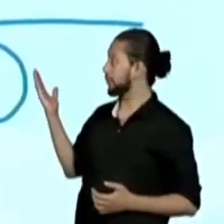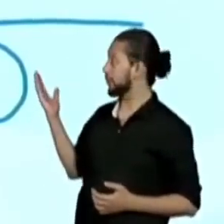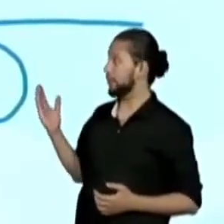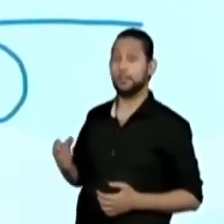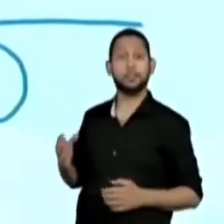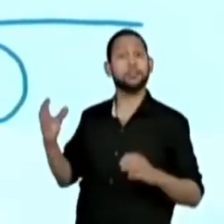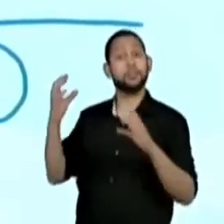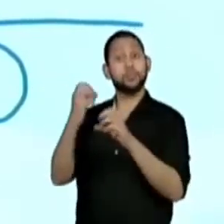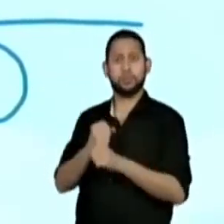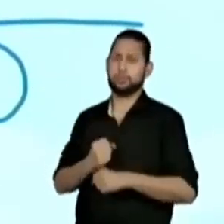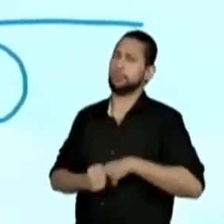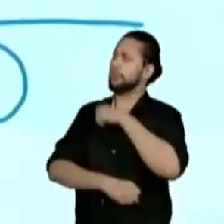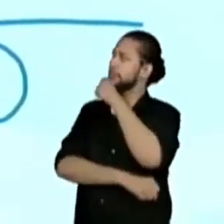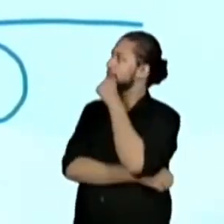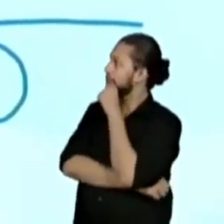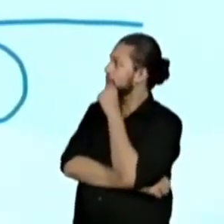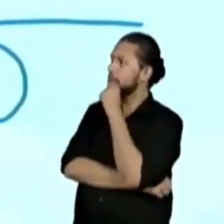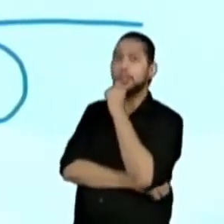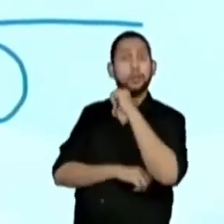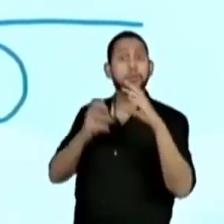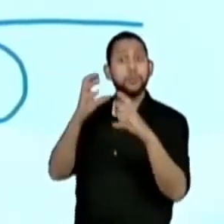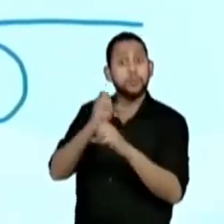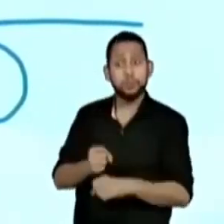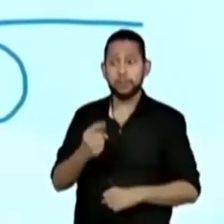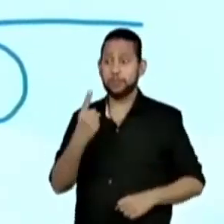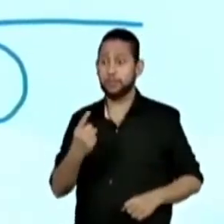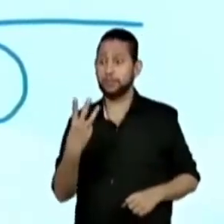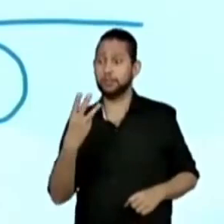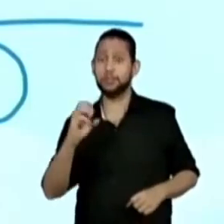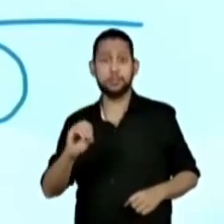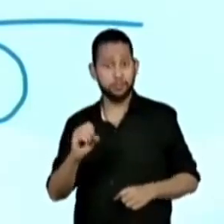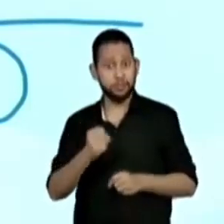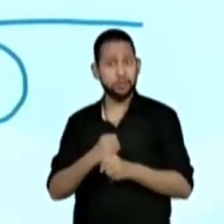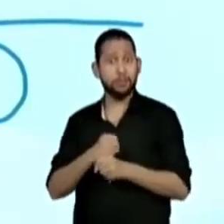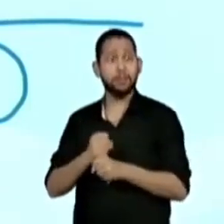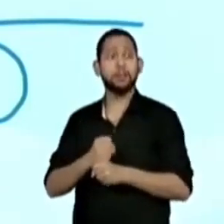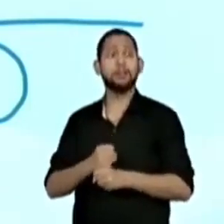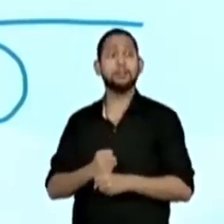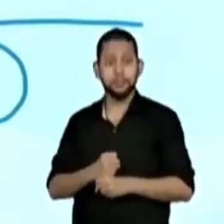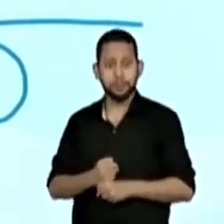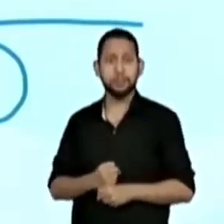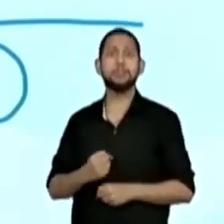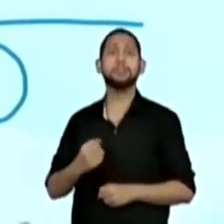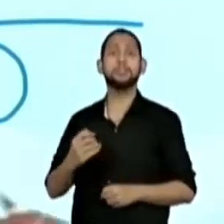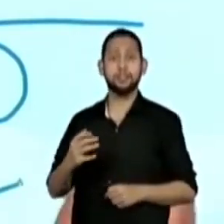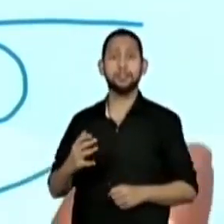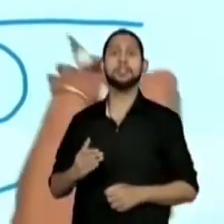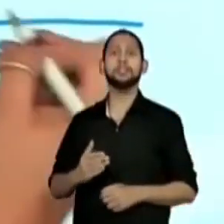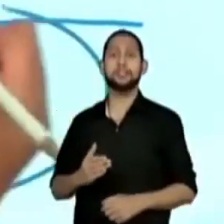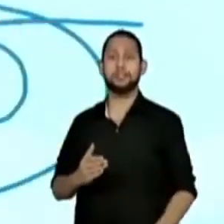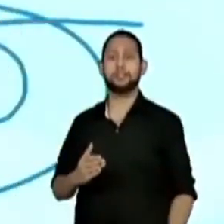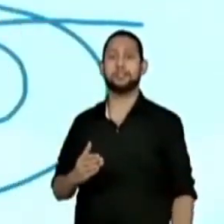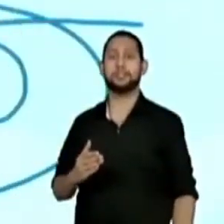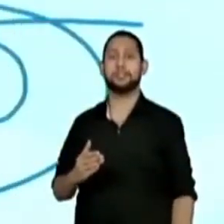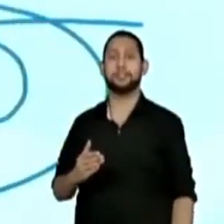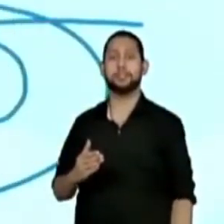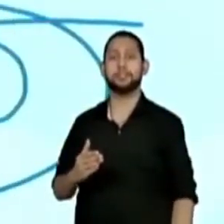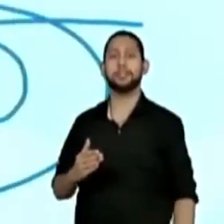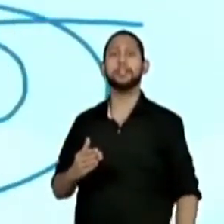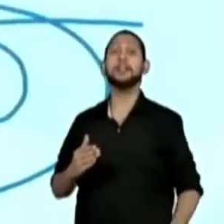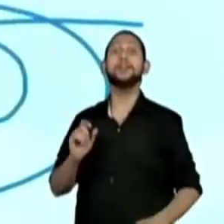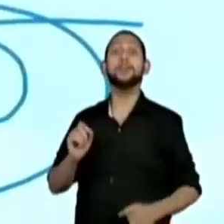0 ó pera aí agora a gente descobriu hein vamos lá olha a quantos anos foi pintado